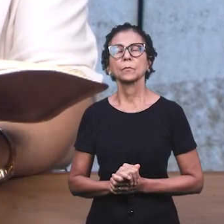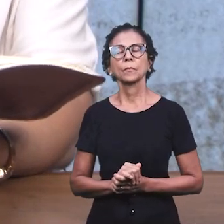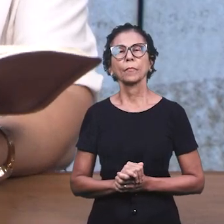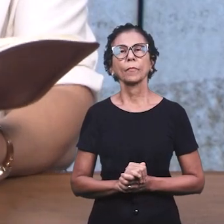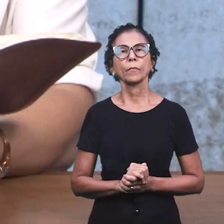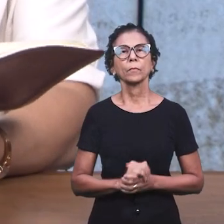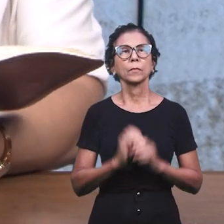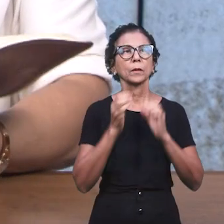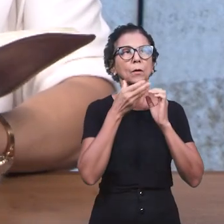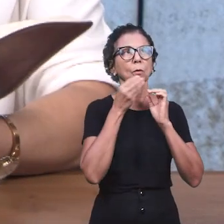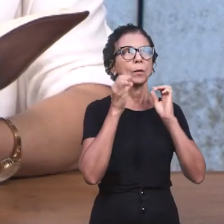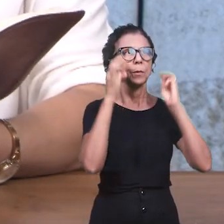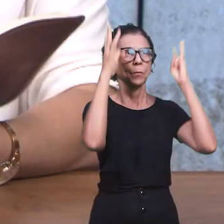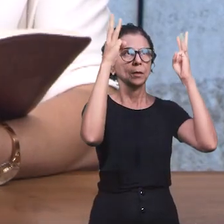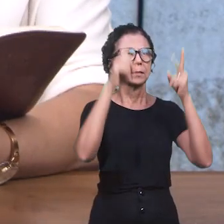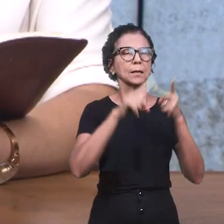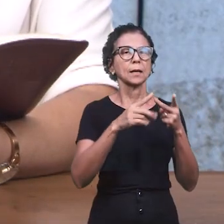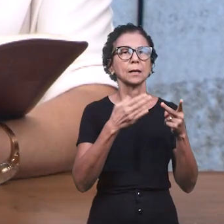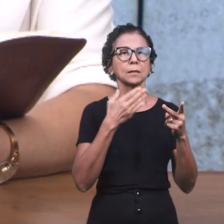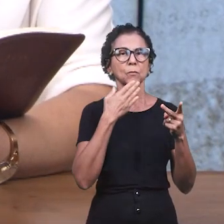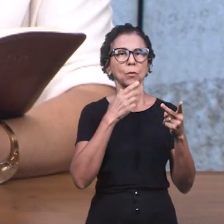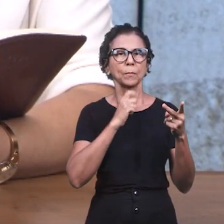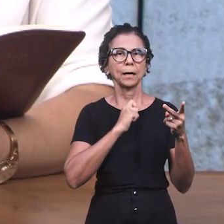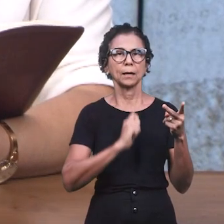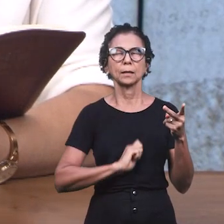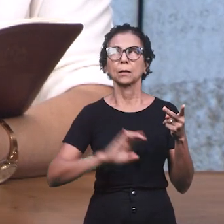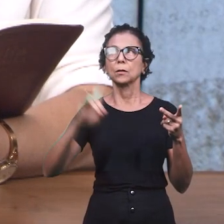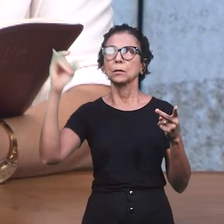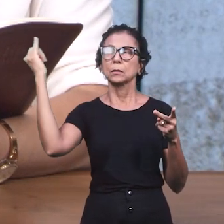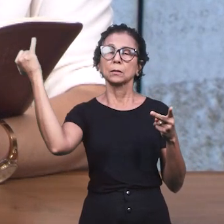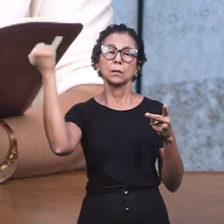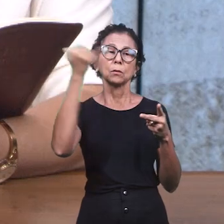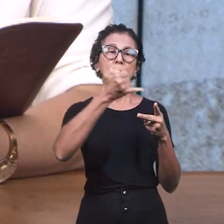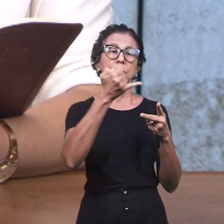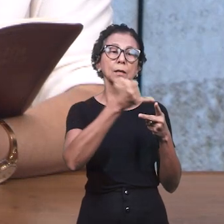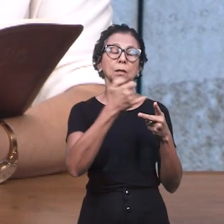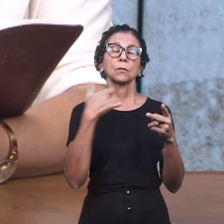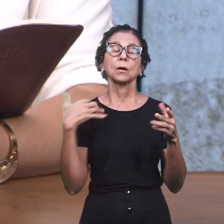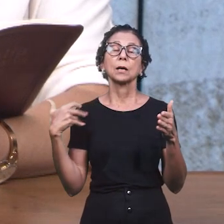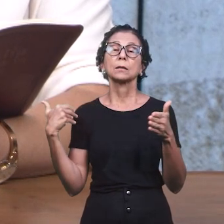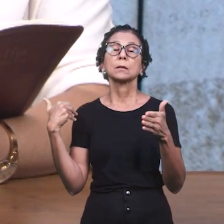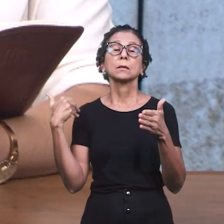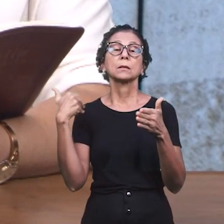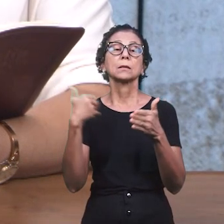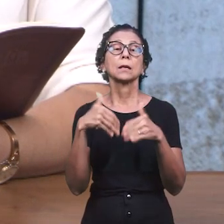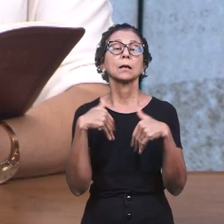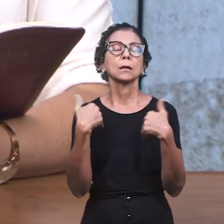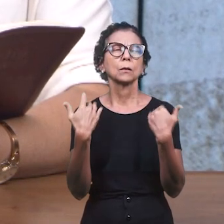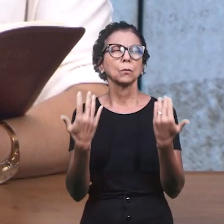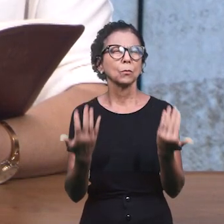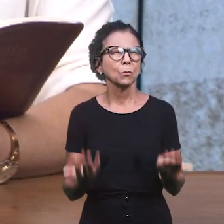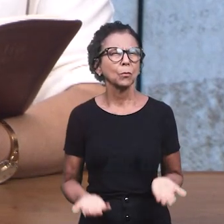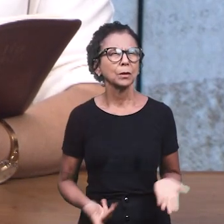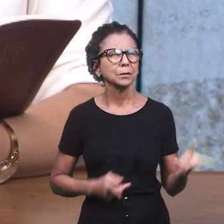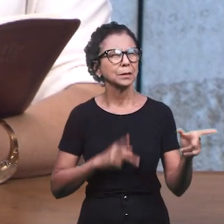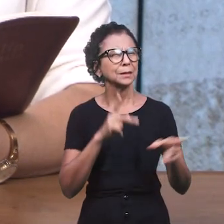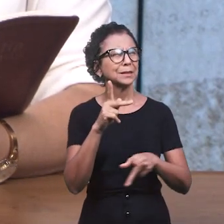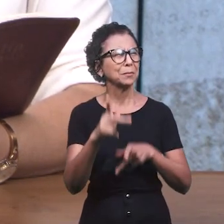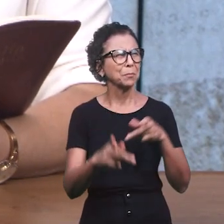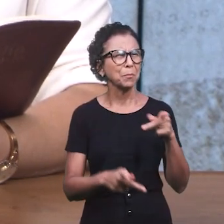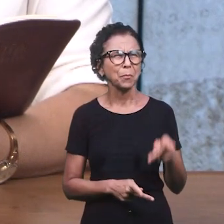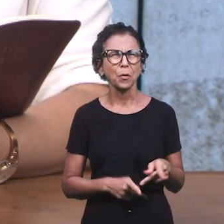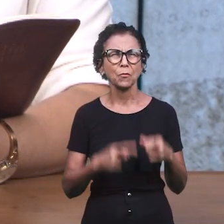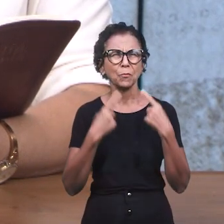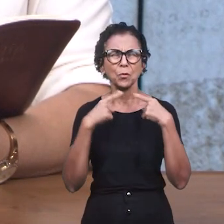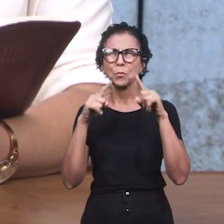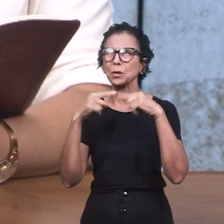a Moisés e a Arão, dizendo: até quando sofrerei esta má congregação que murmura